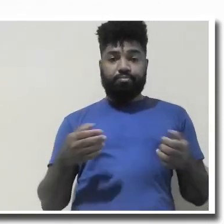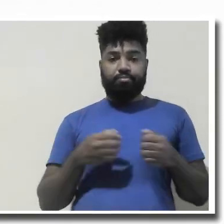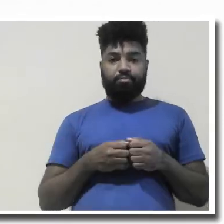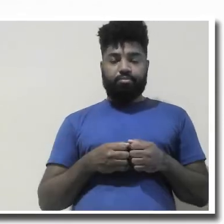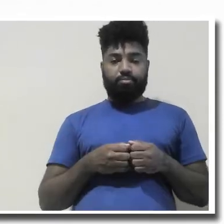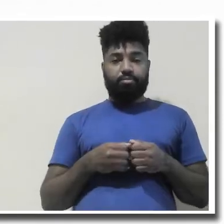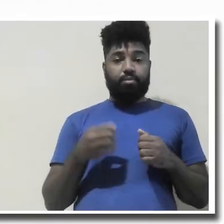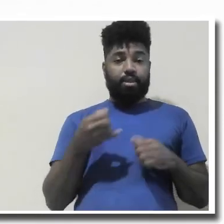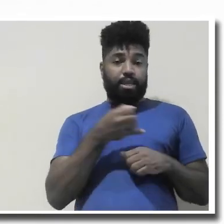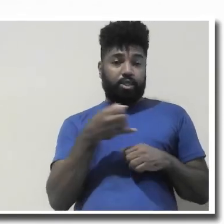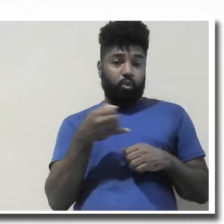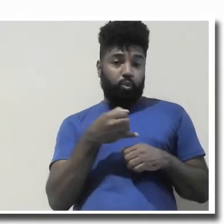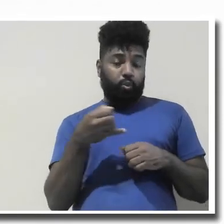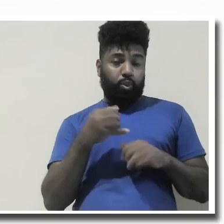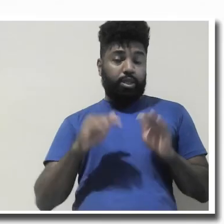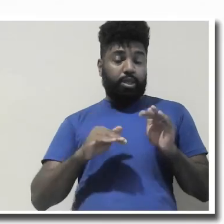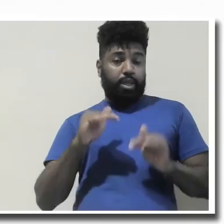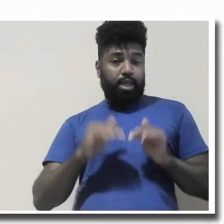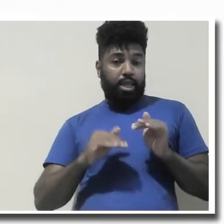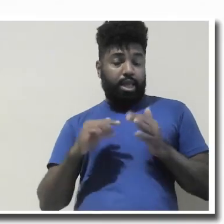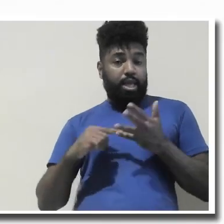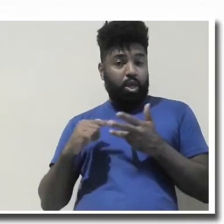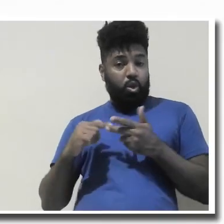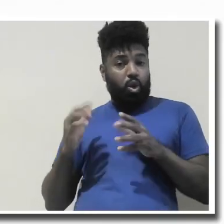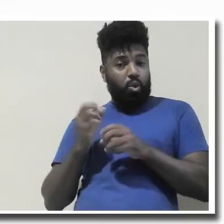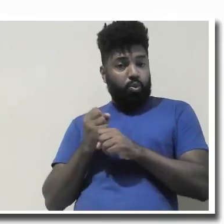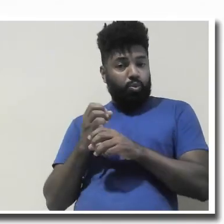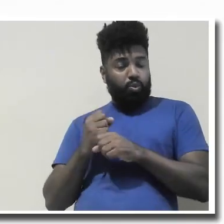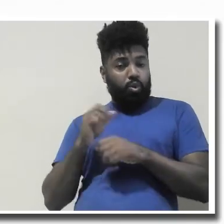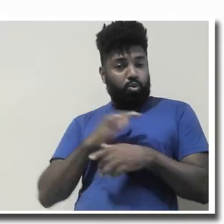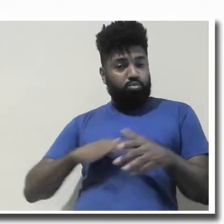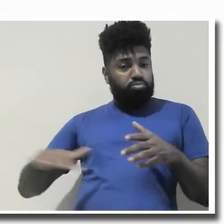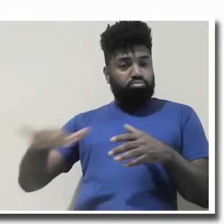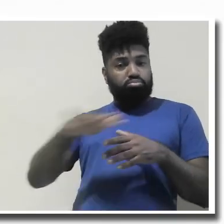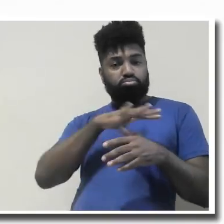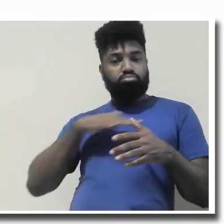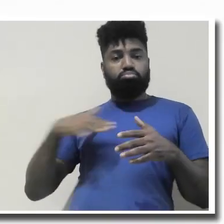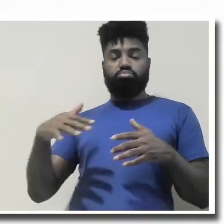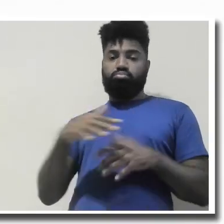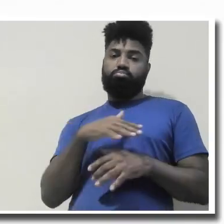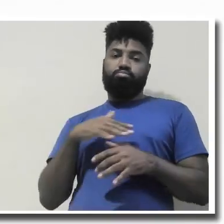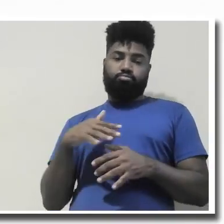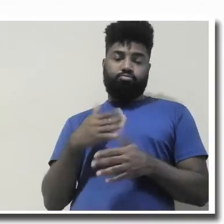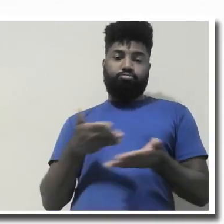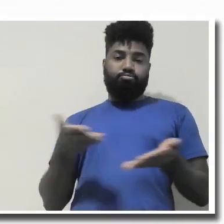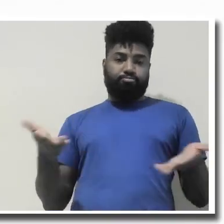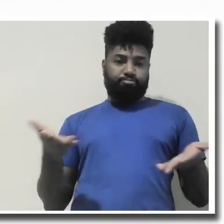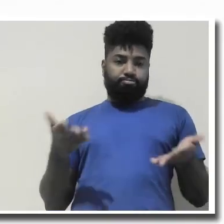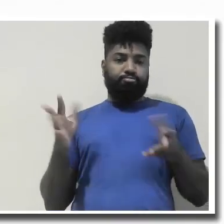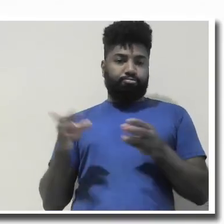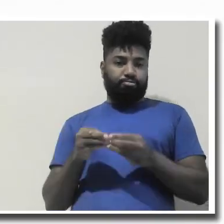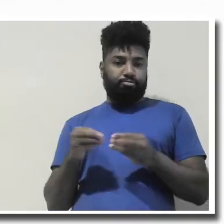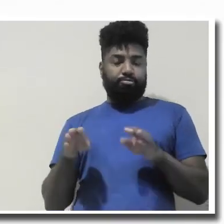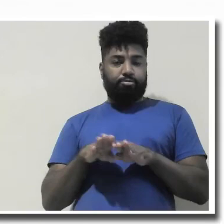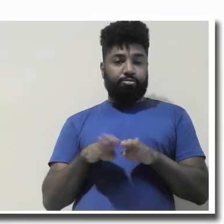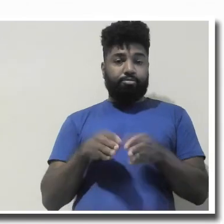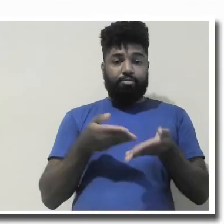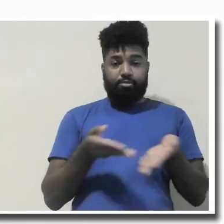desta expressão como um todo, deste quociente. Sendo assim,